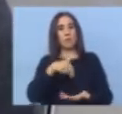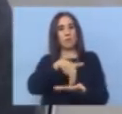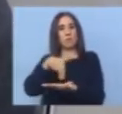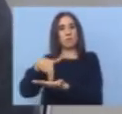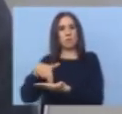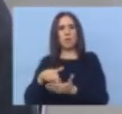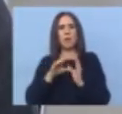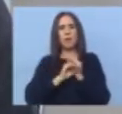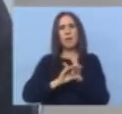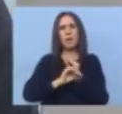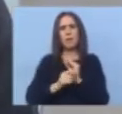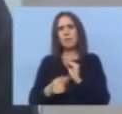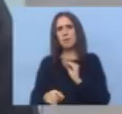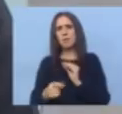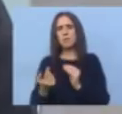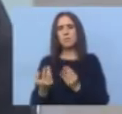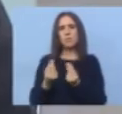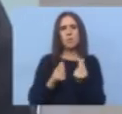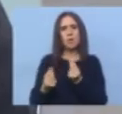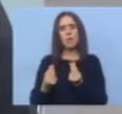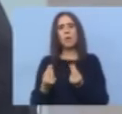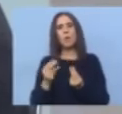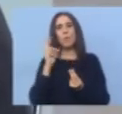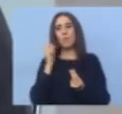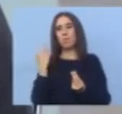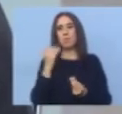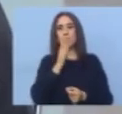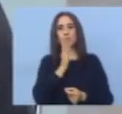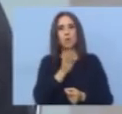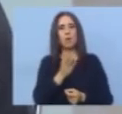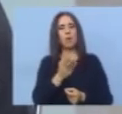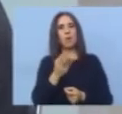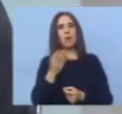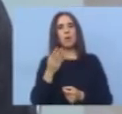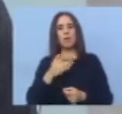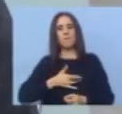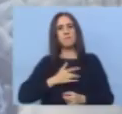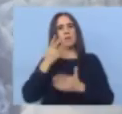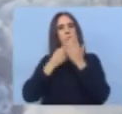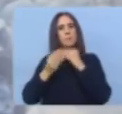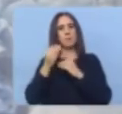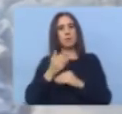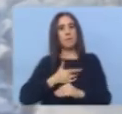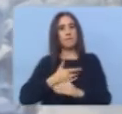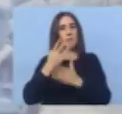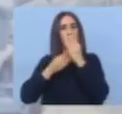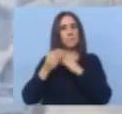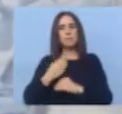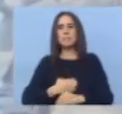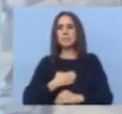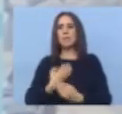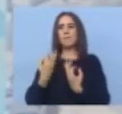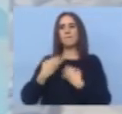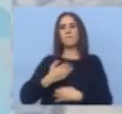através das conversas, através do estar, do ouvir, como eu dizia há bocado, as pessoas aprendem a amar. E ao aprenderem a amar, sentem que também são